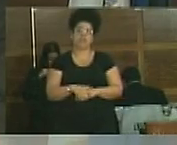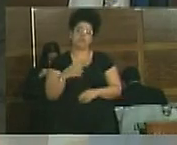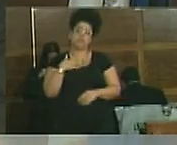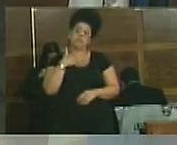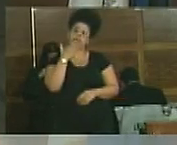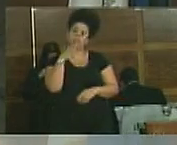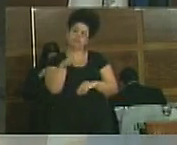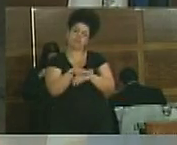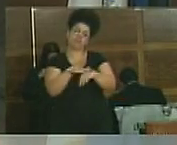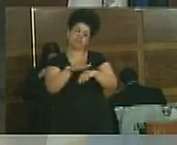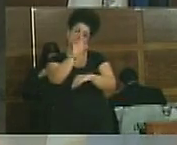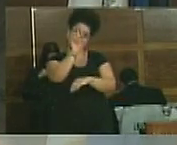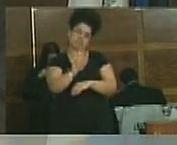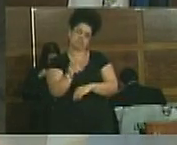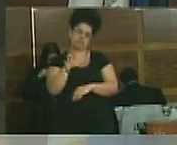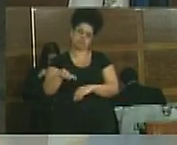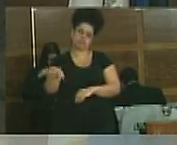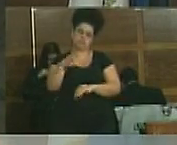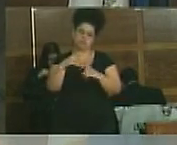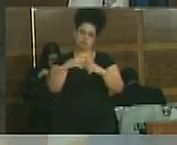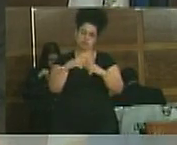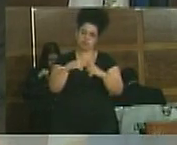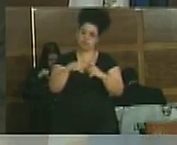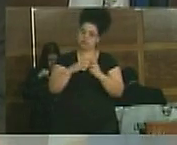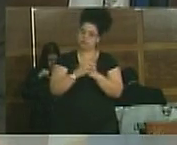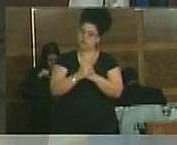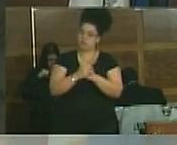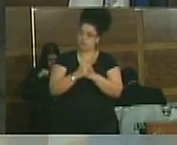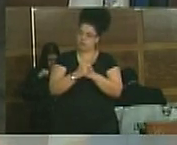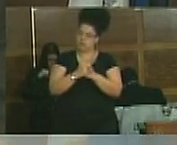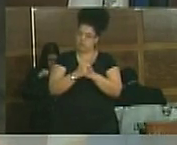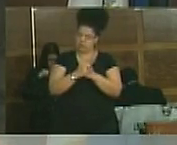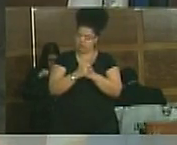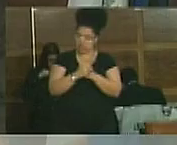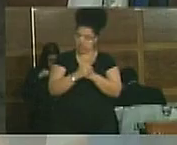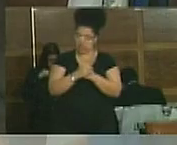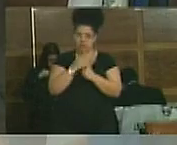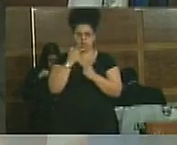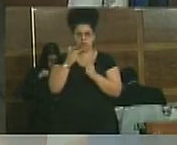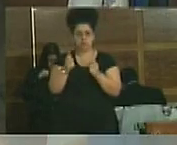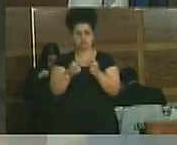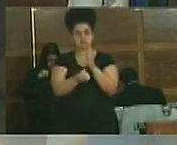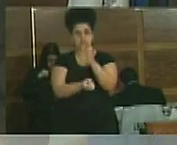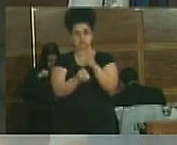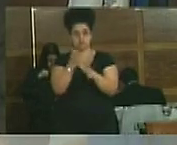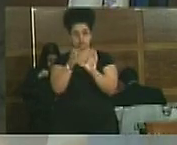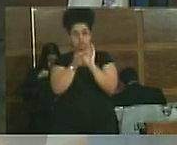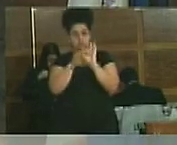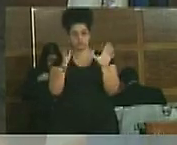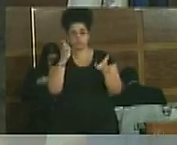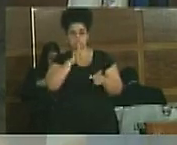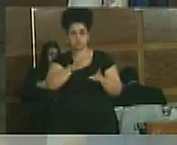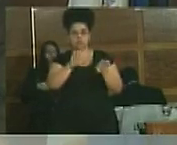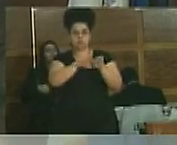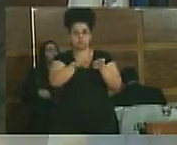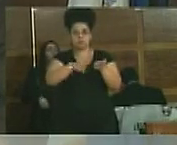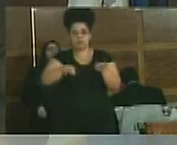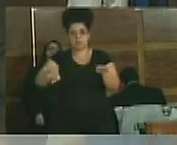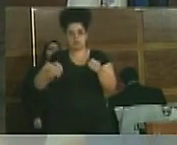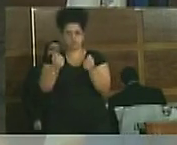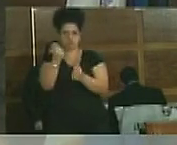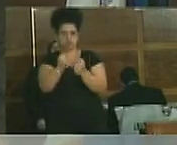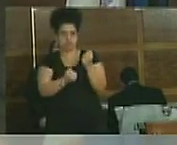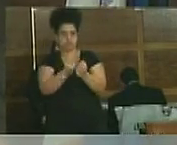e me deixou atento à necessidade de um estacionamento ali. Nós matamos dois coelhos